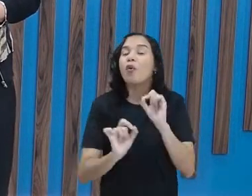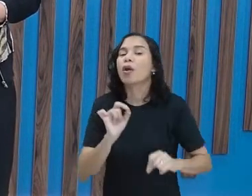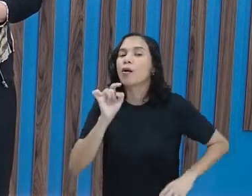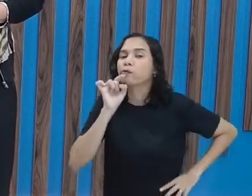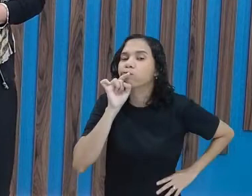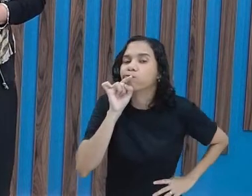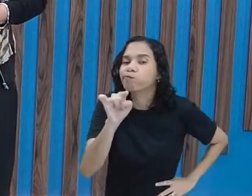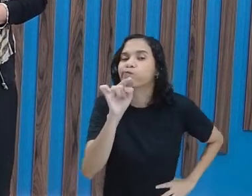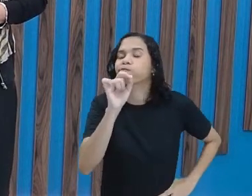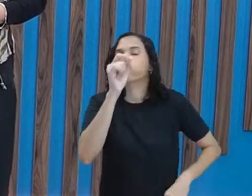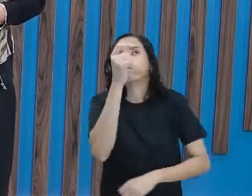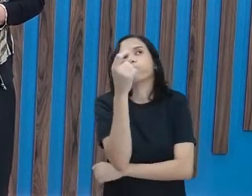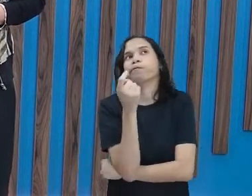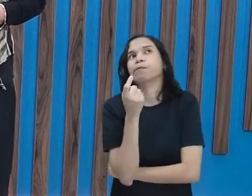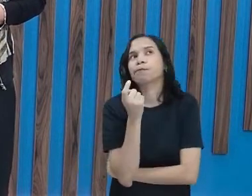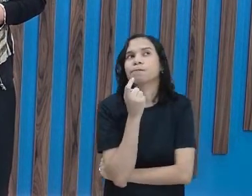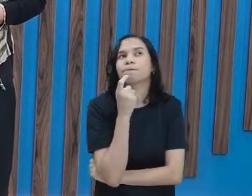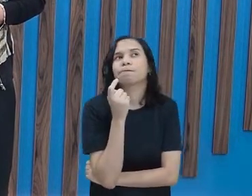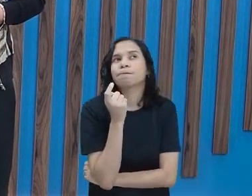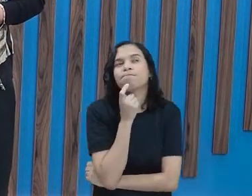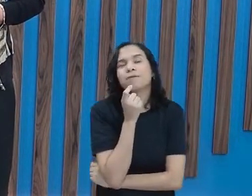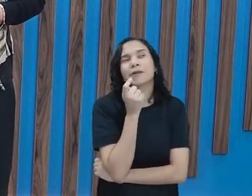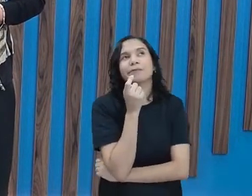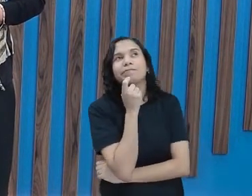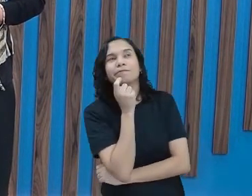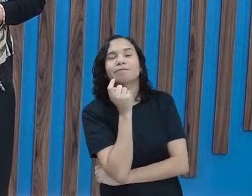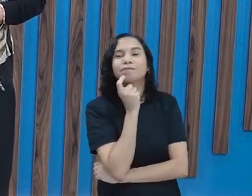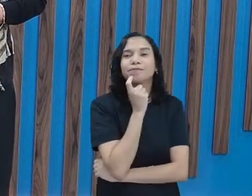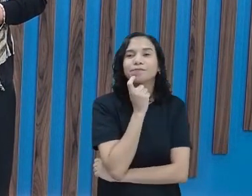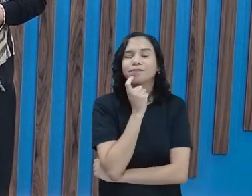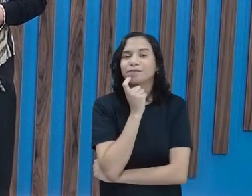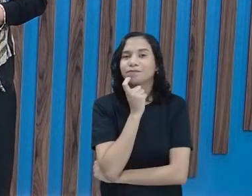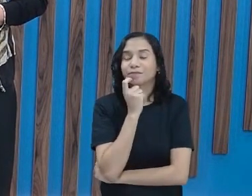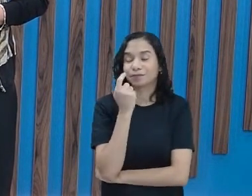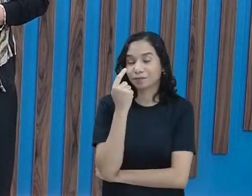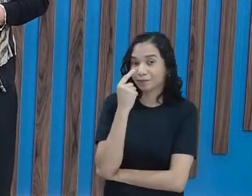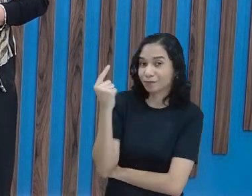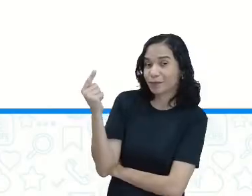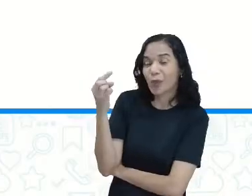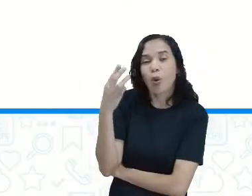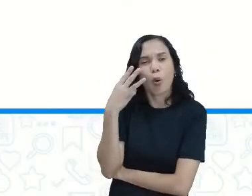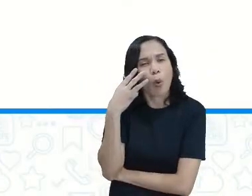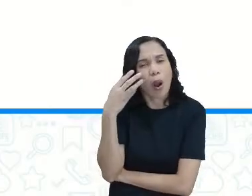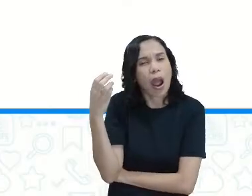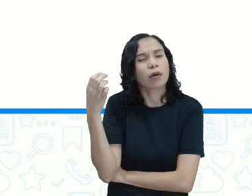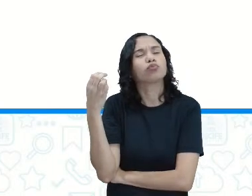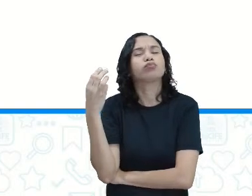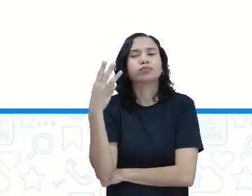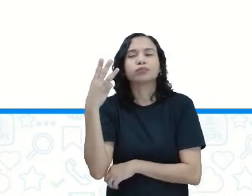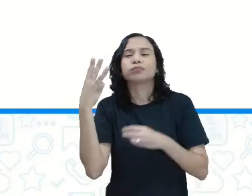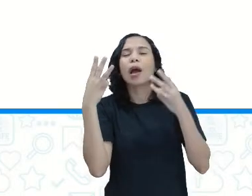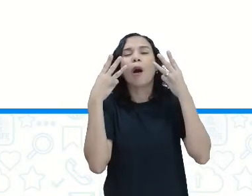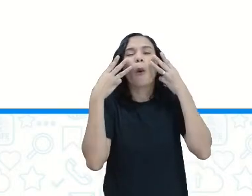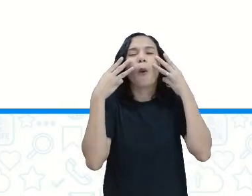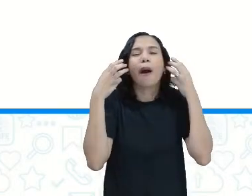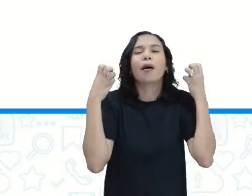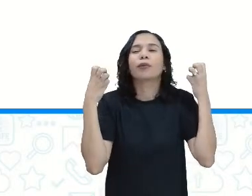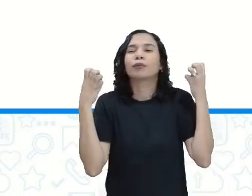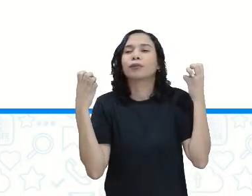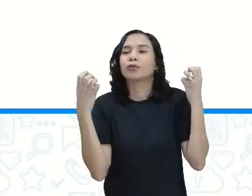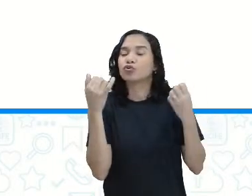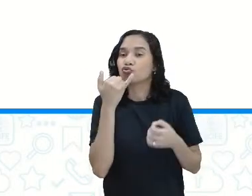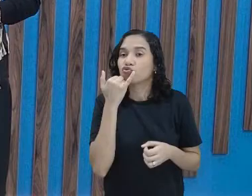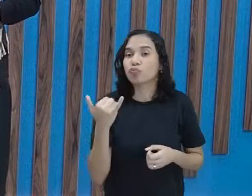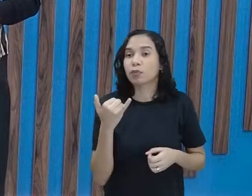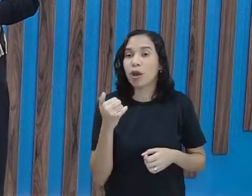Agora é a sua vez. Aqui, o gatinho. E ali... Não, gente, desculpa.